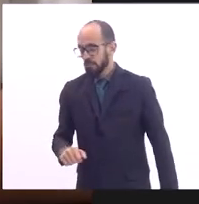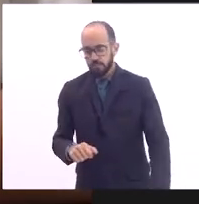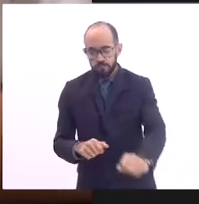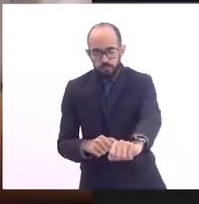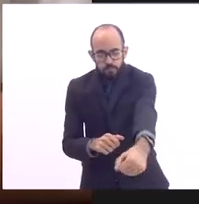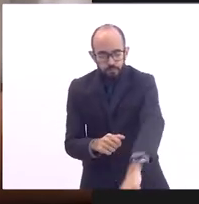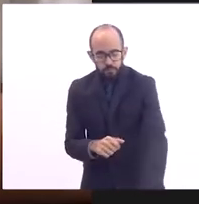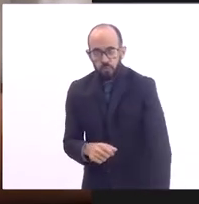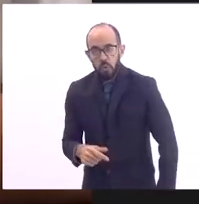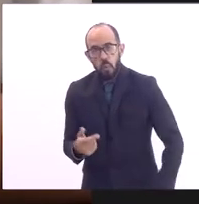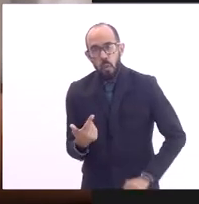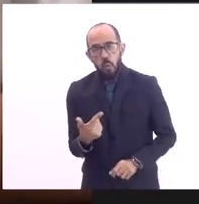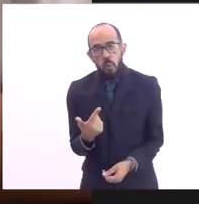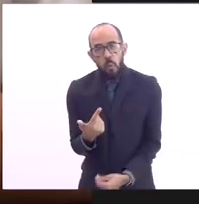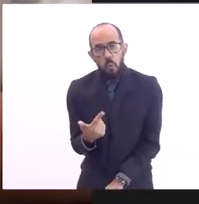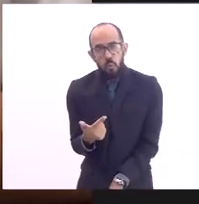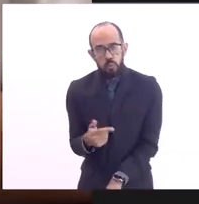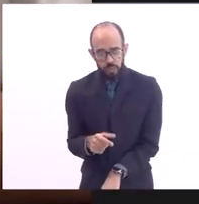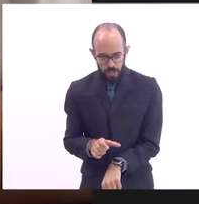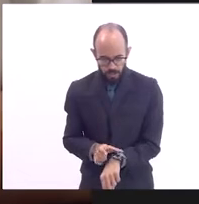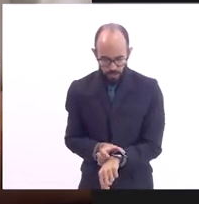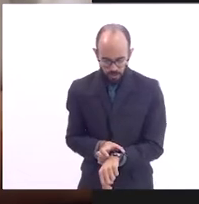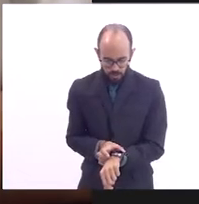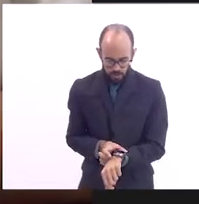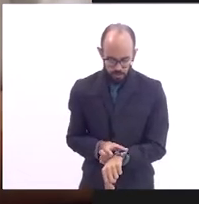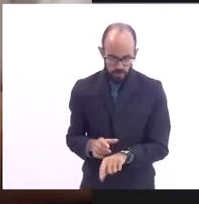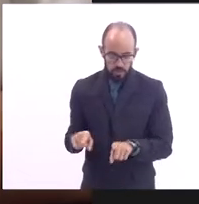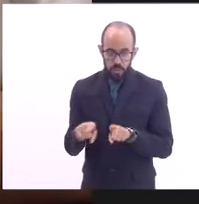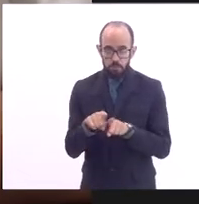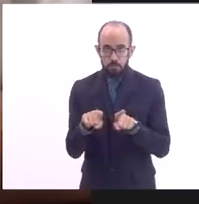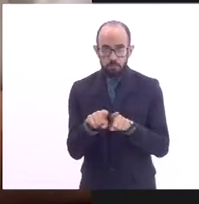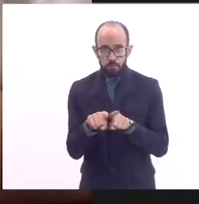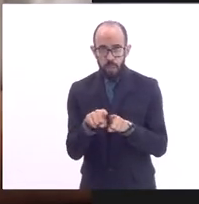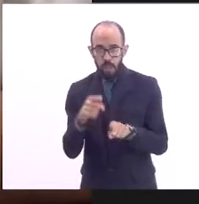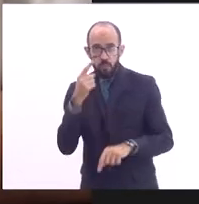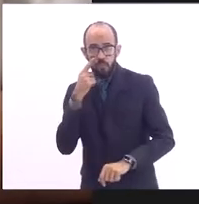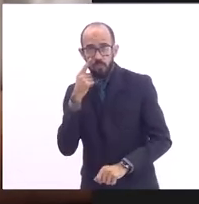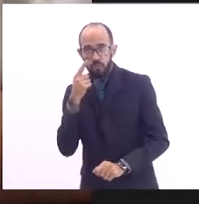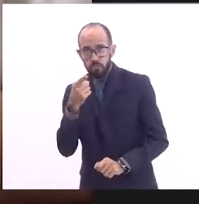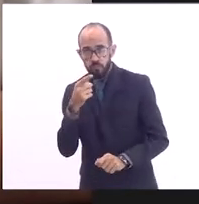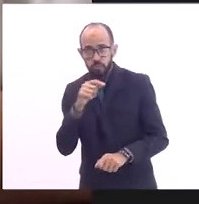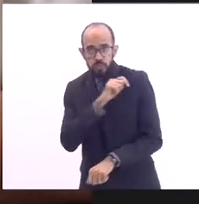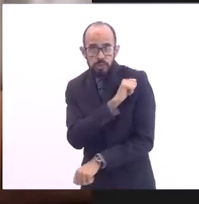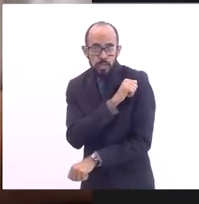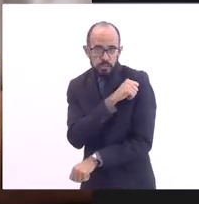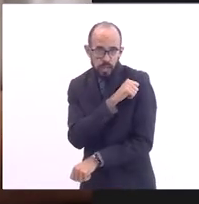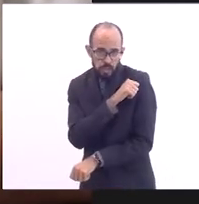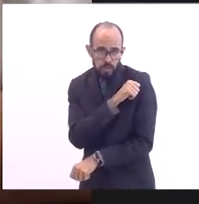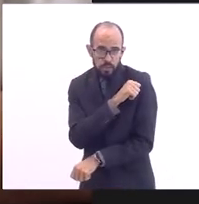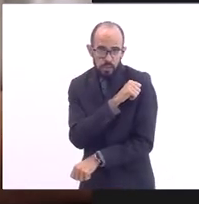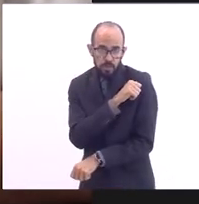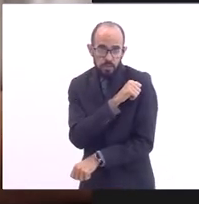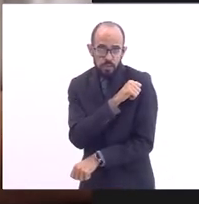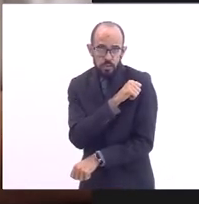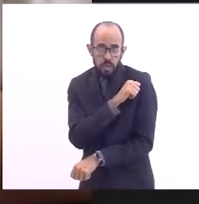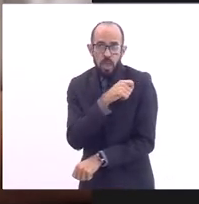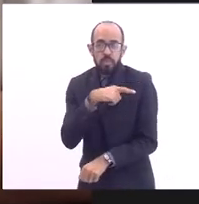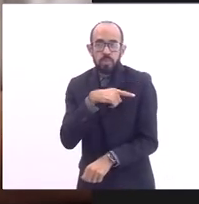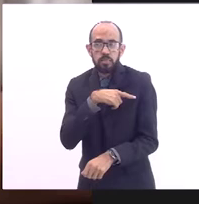não fiscaliza e que deixa... Existe até uma lei de poda danosa com relação a